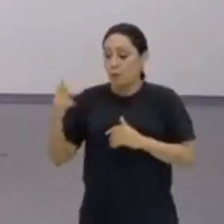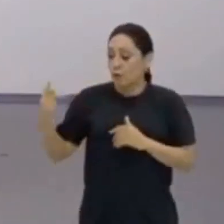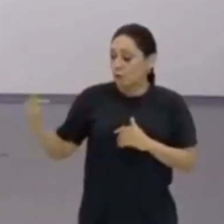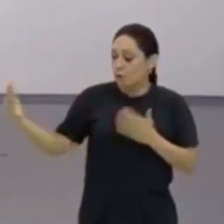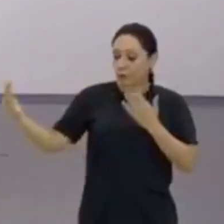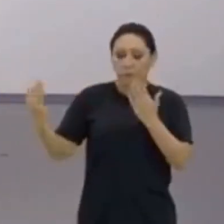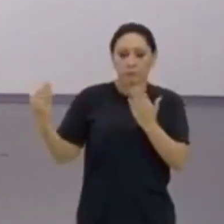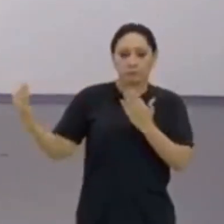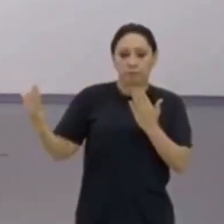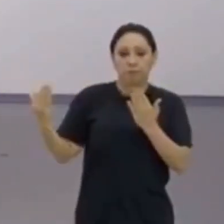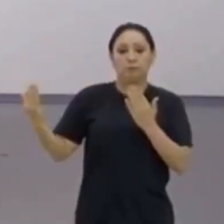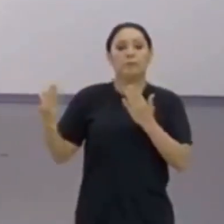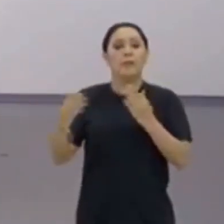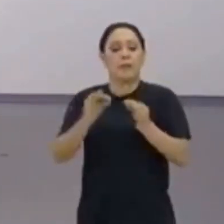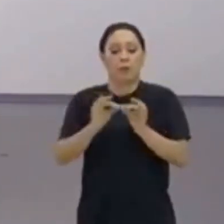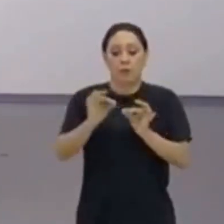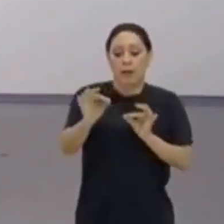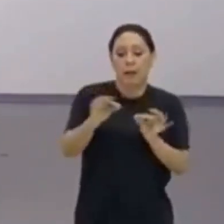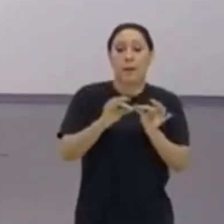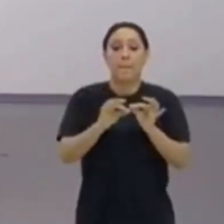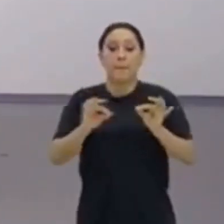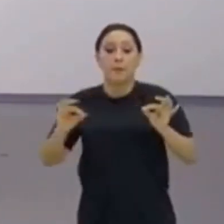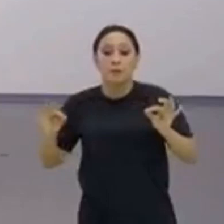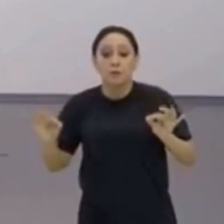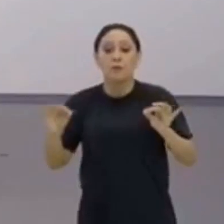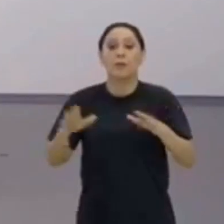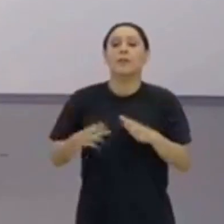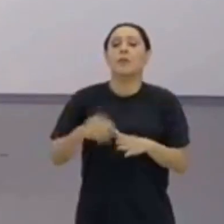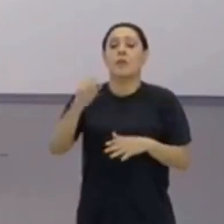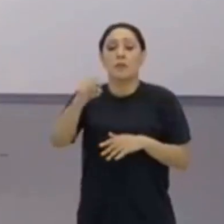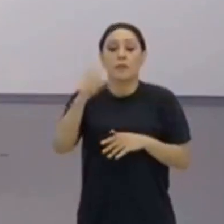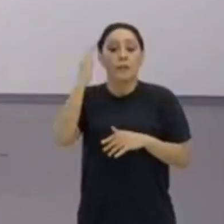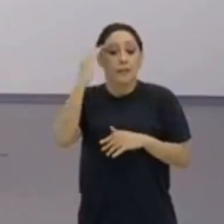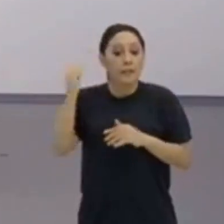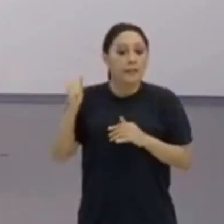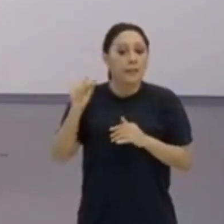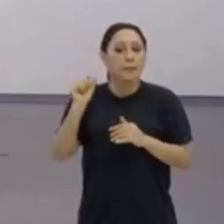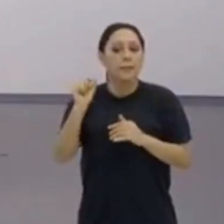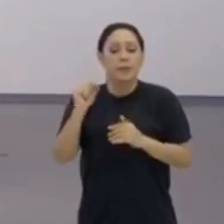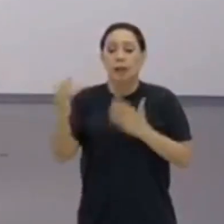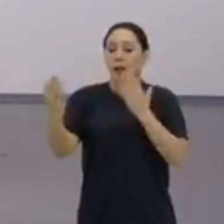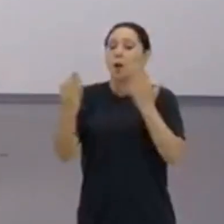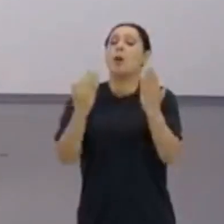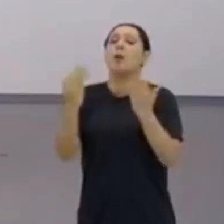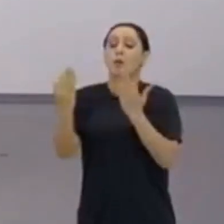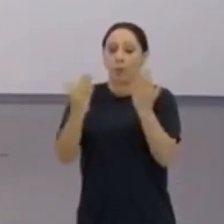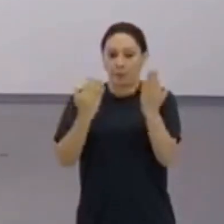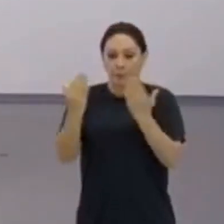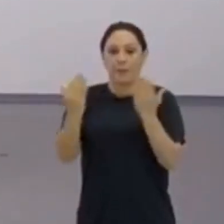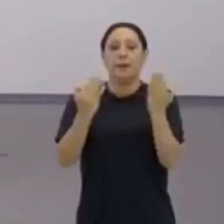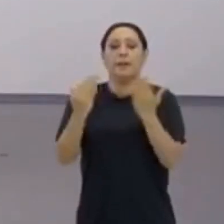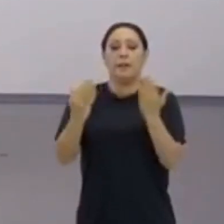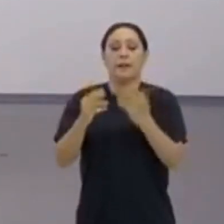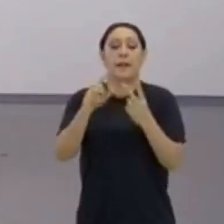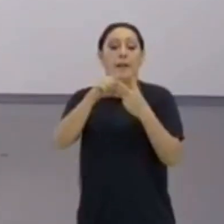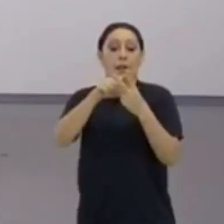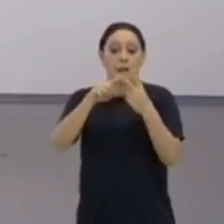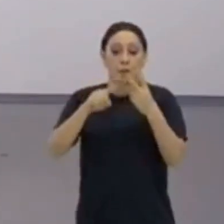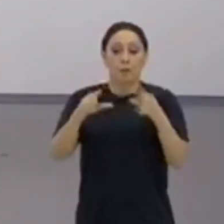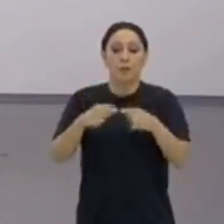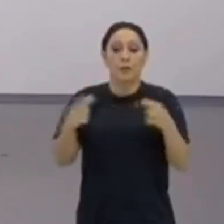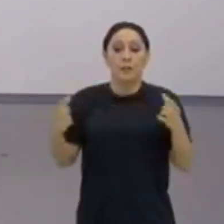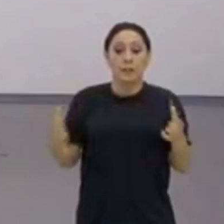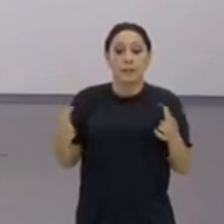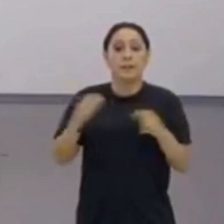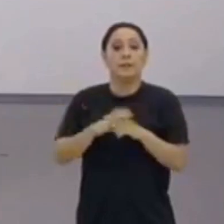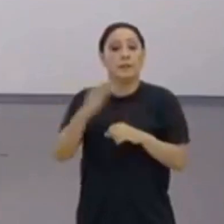ela mediu. Você já sabe então o que seria medir? Comparar, no caso, né, duas grandezas, tá certo?